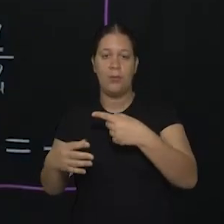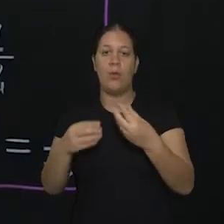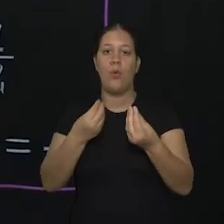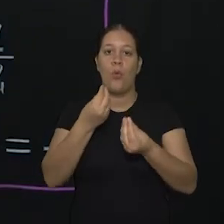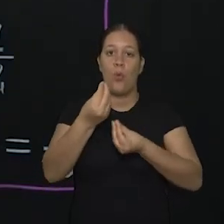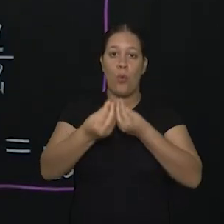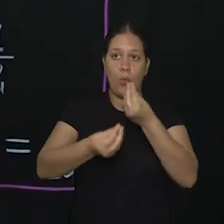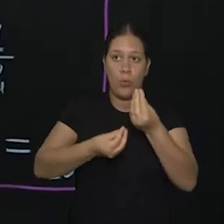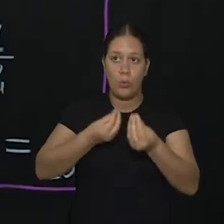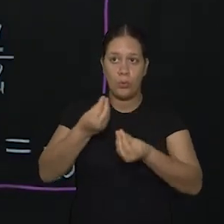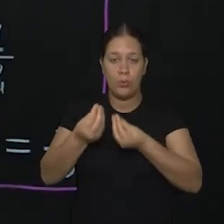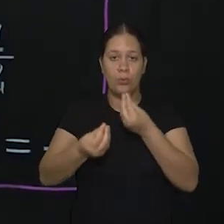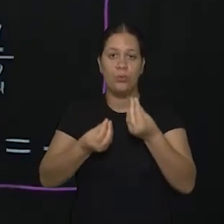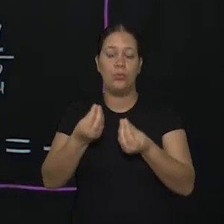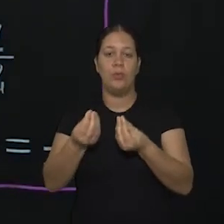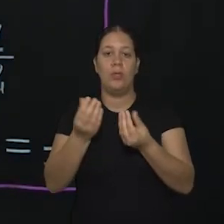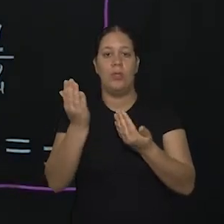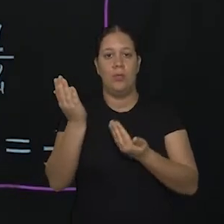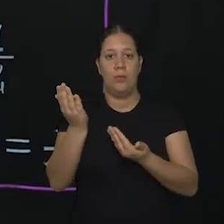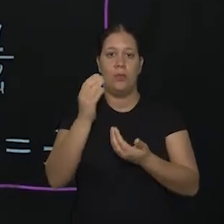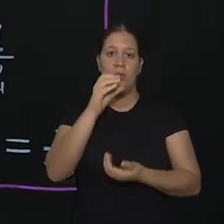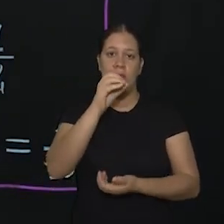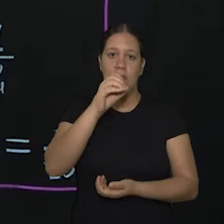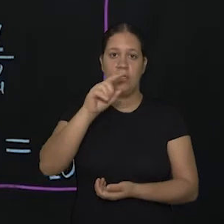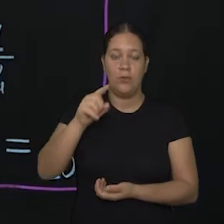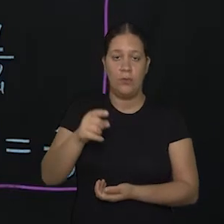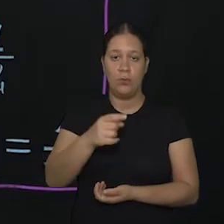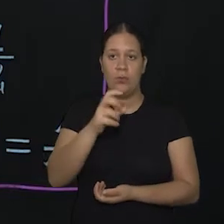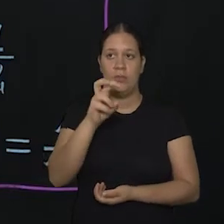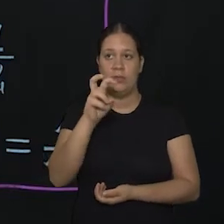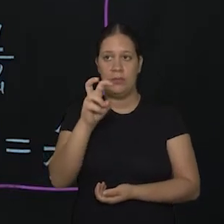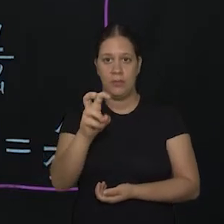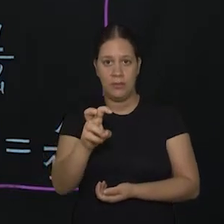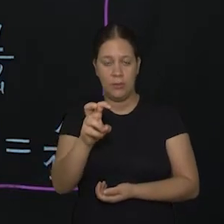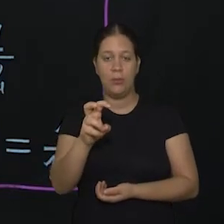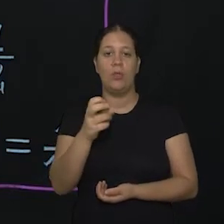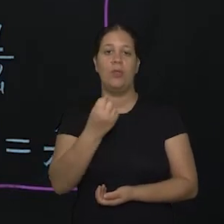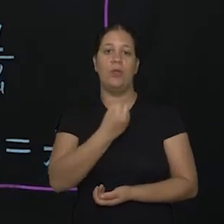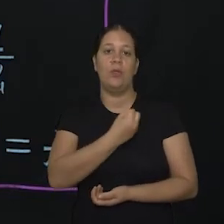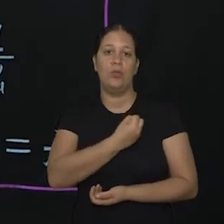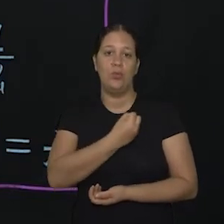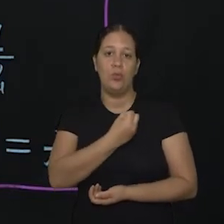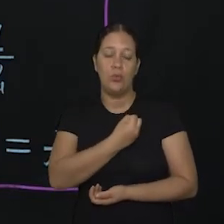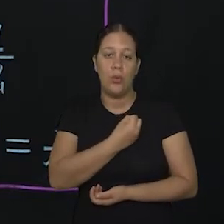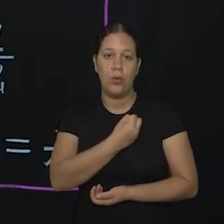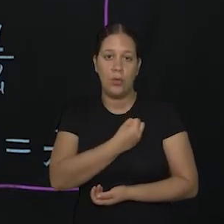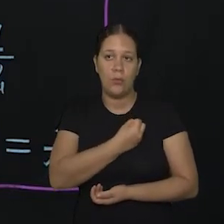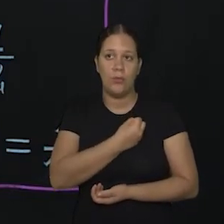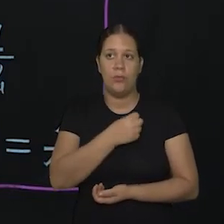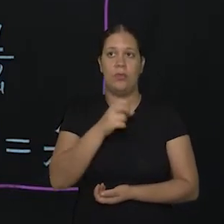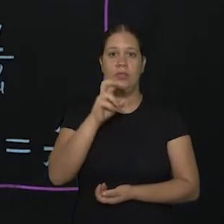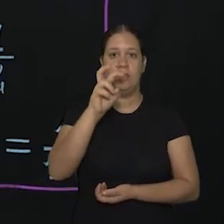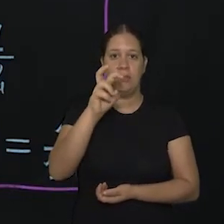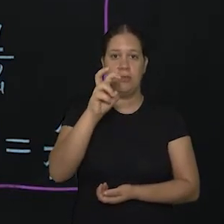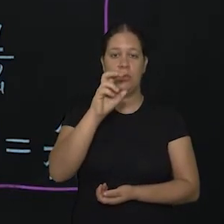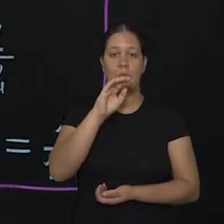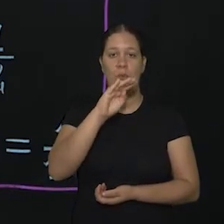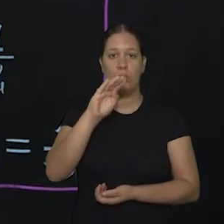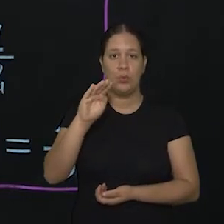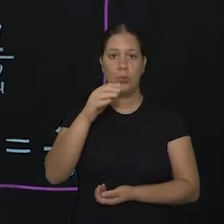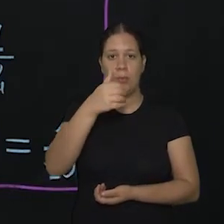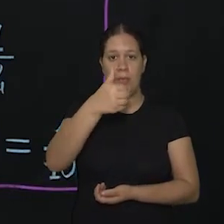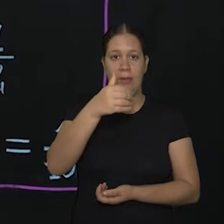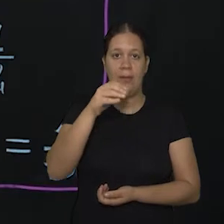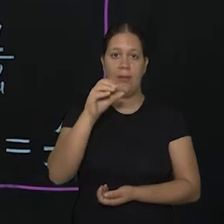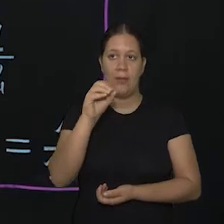Em forma decimal, onde nós temos 0,5, onde esse número equivale a